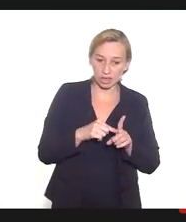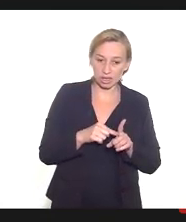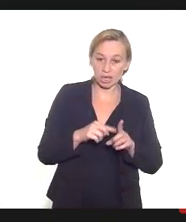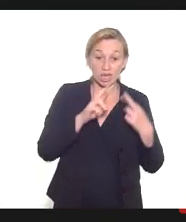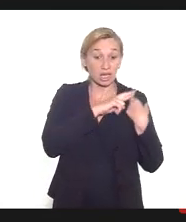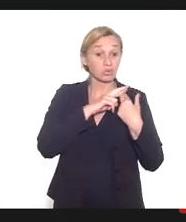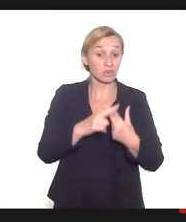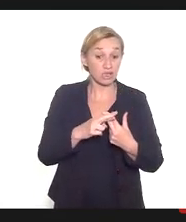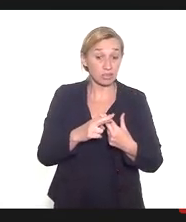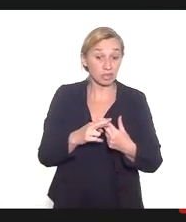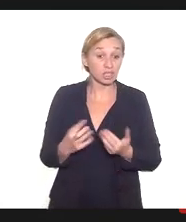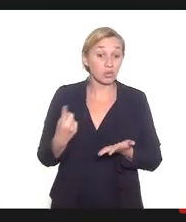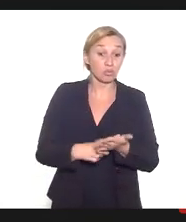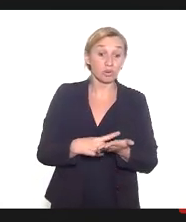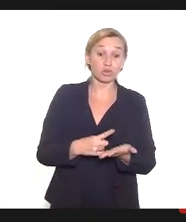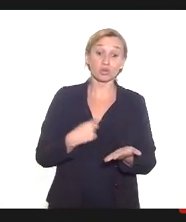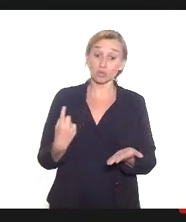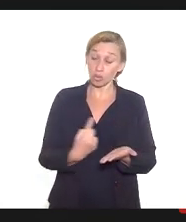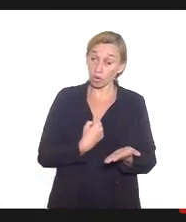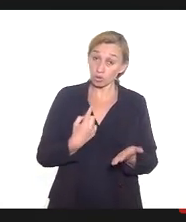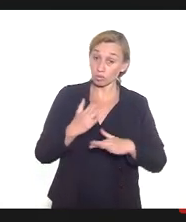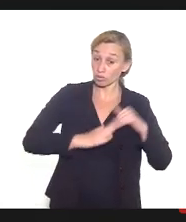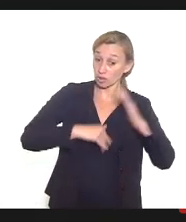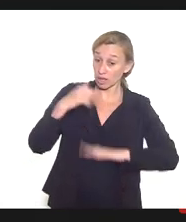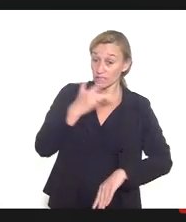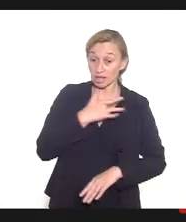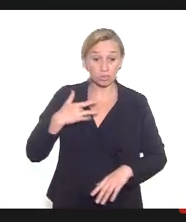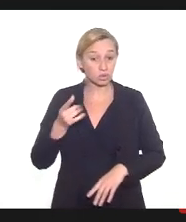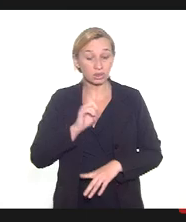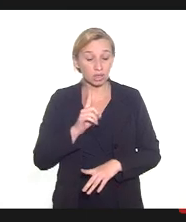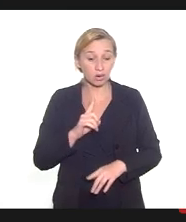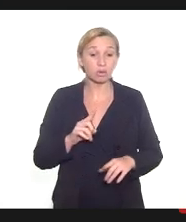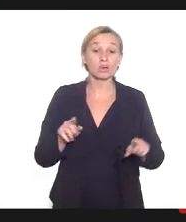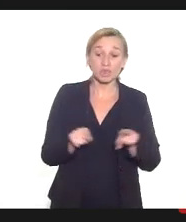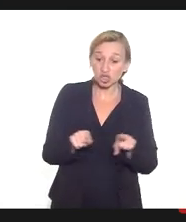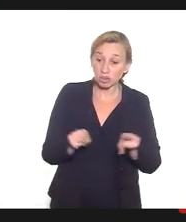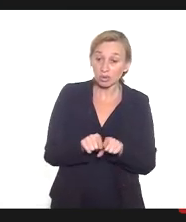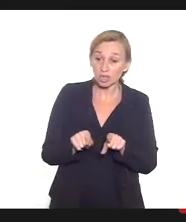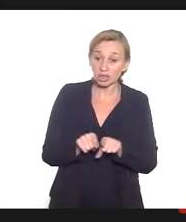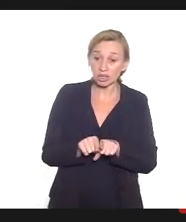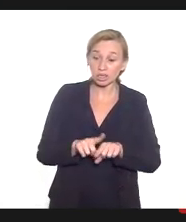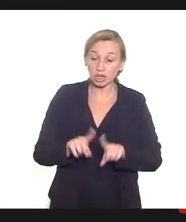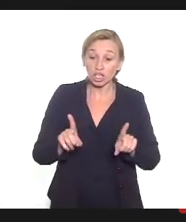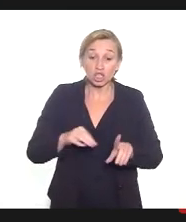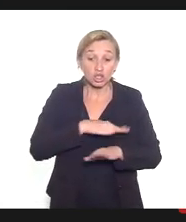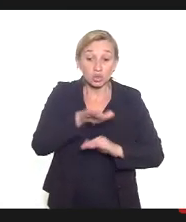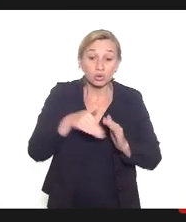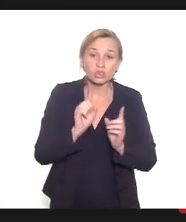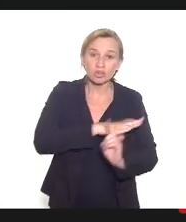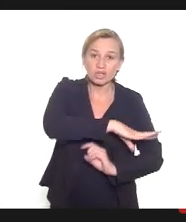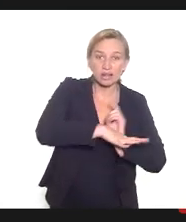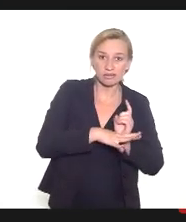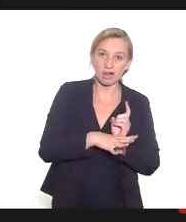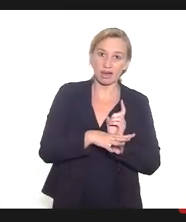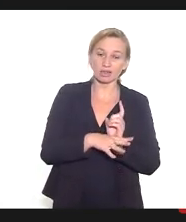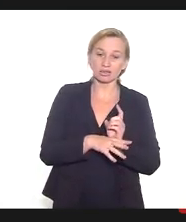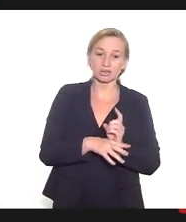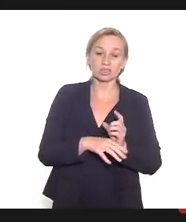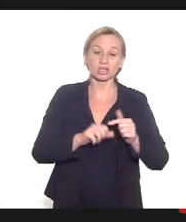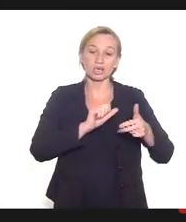responsabilidade não são nossos Profissionais de Saúde mas de toda a sociedade civil